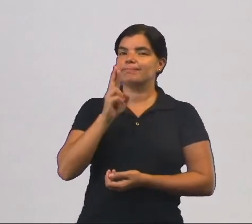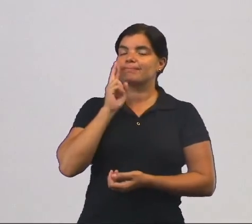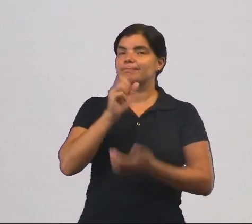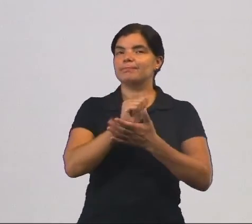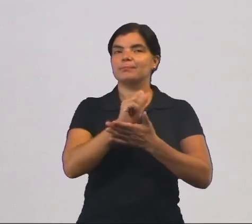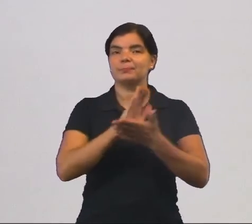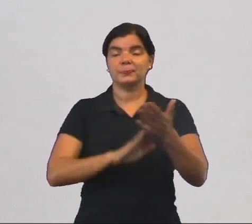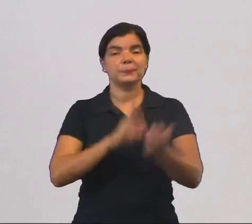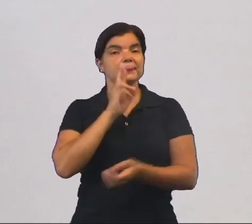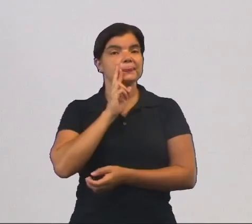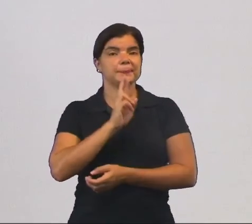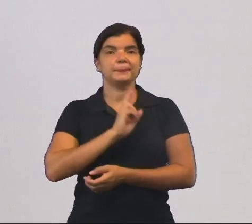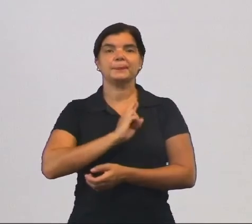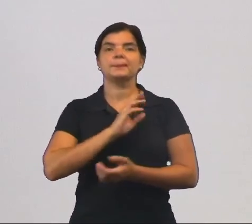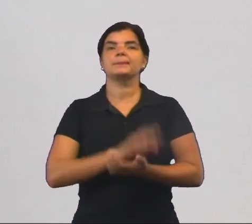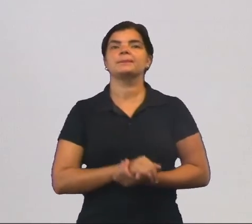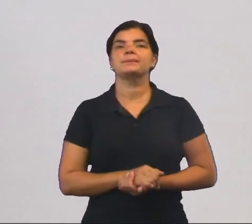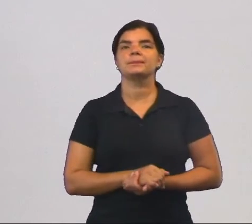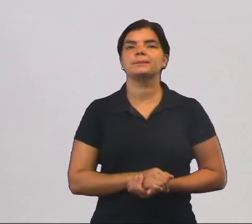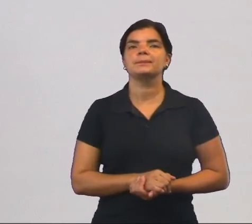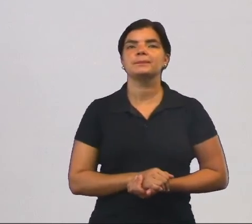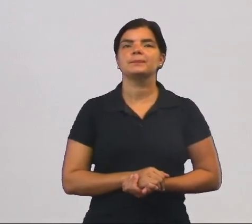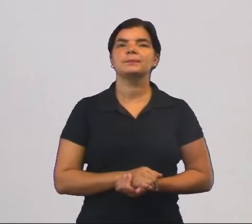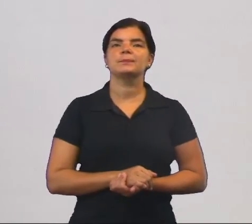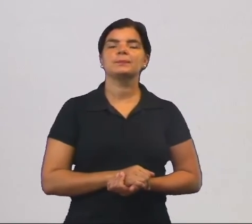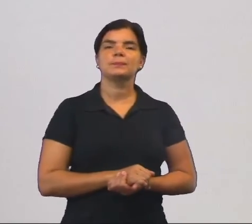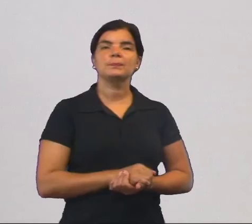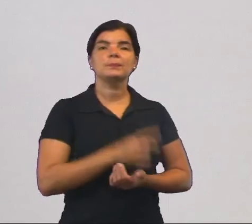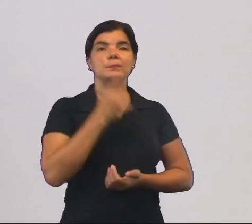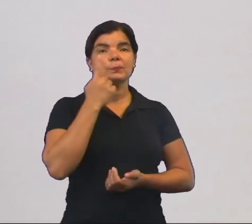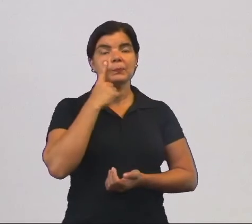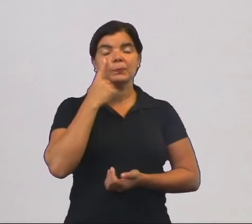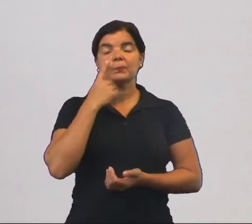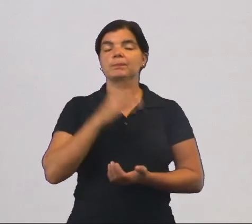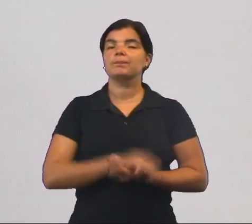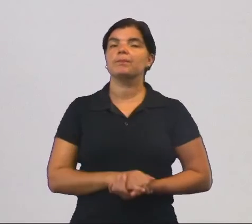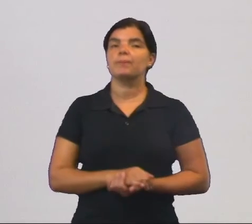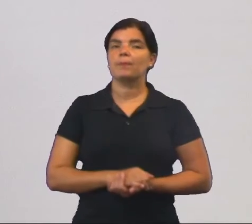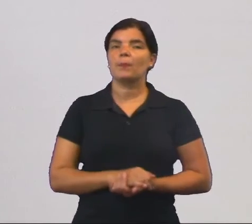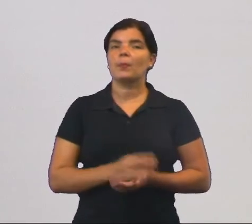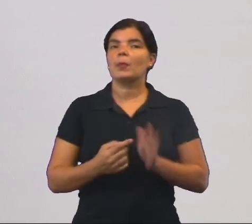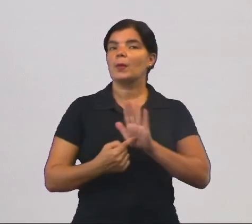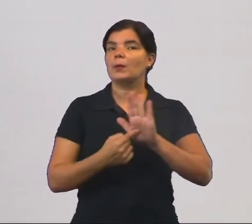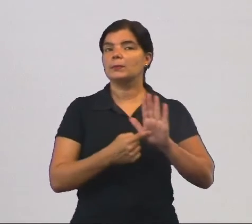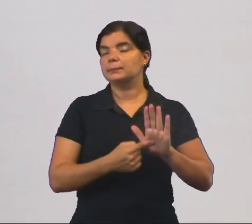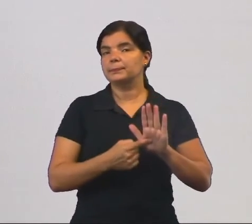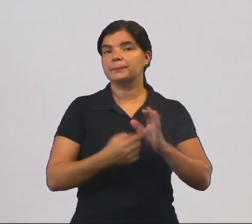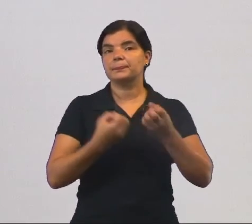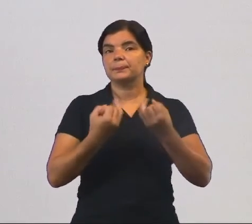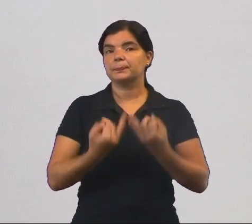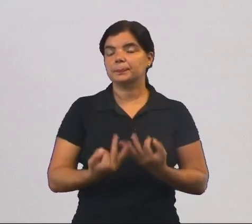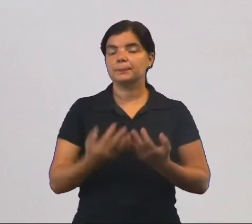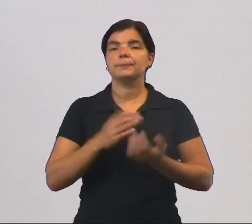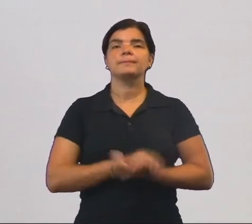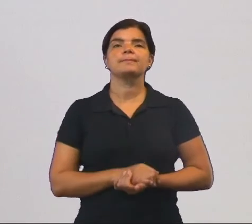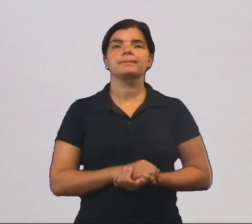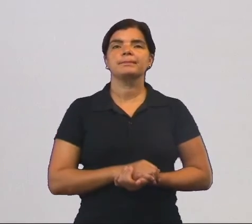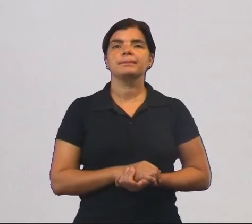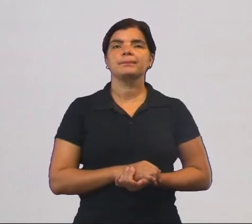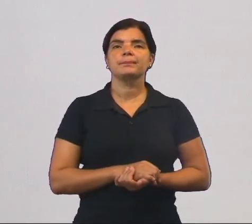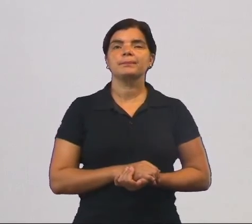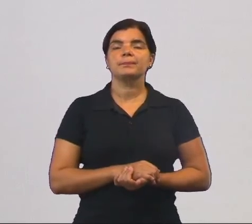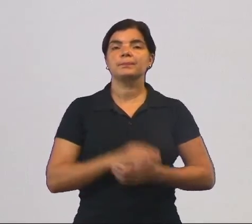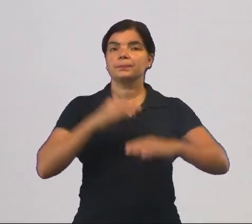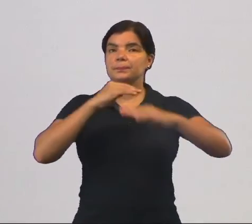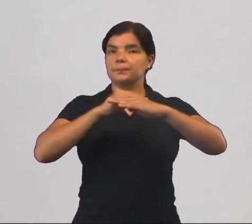você me responder essa questão que eu trouxe para você, analisando essas questões, mostrando um pouco do ângulo